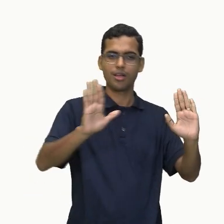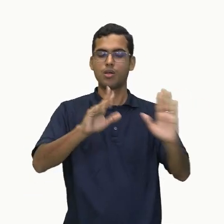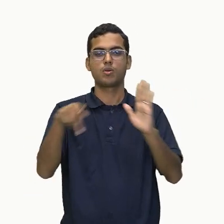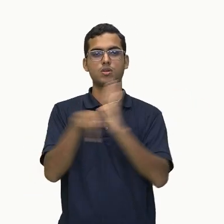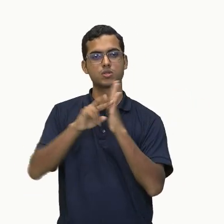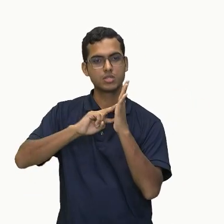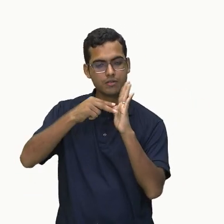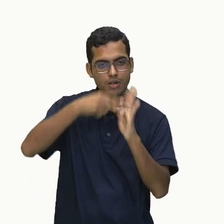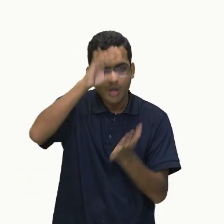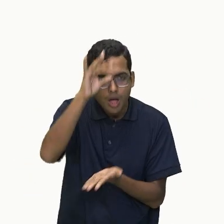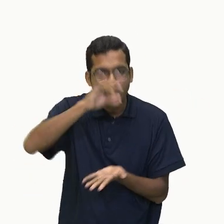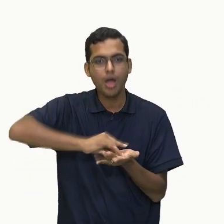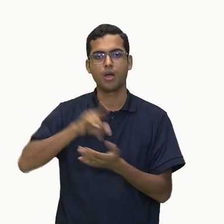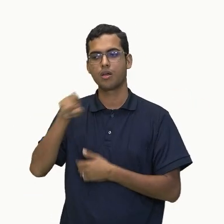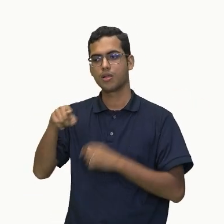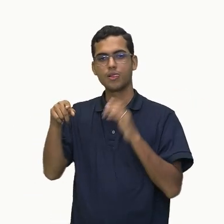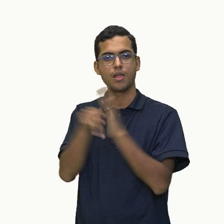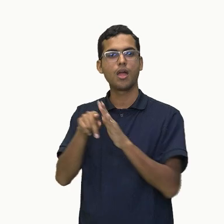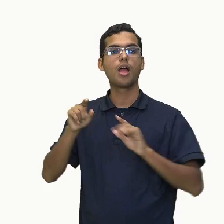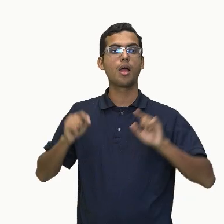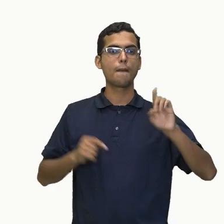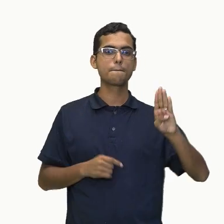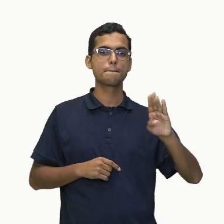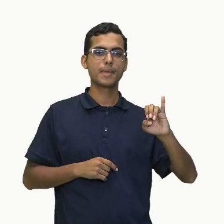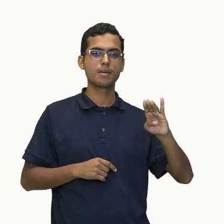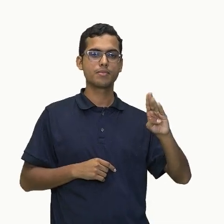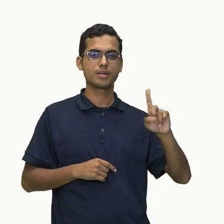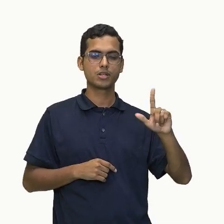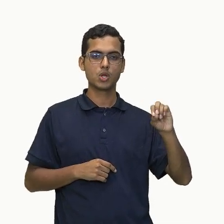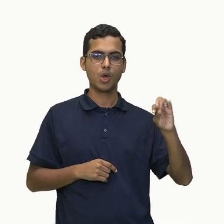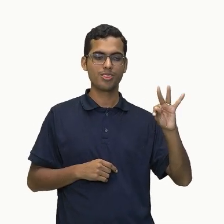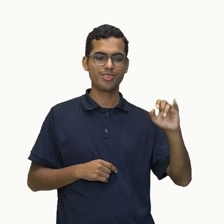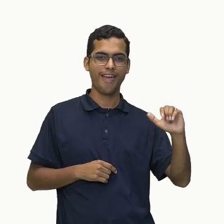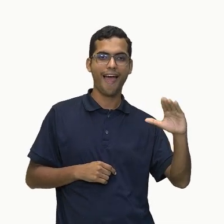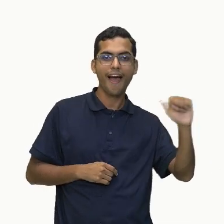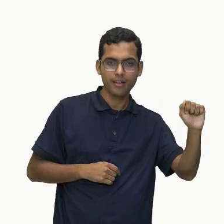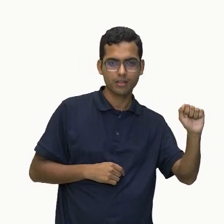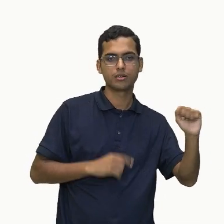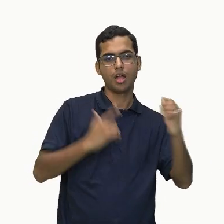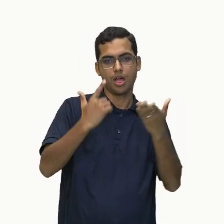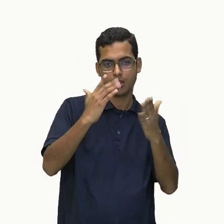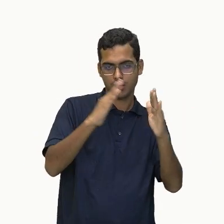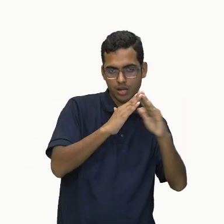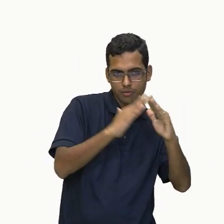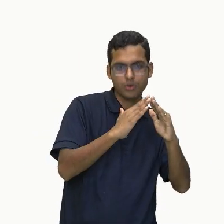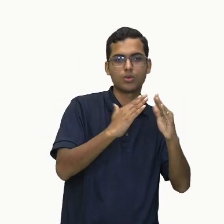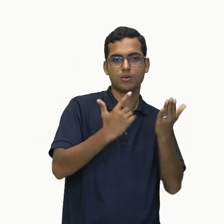ó. E o significado, library, ok?